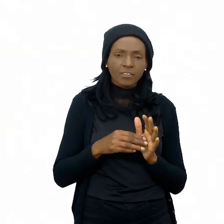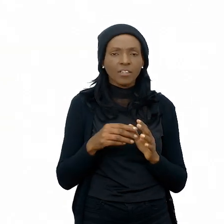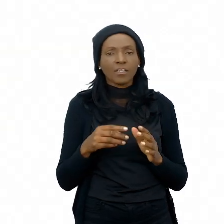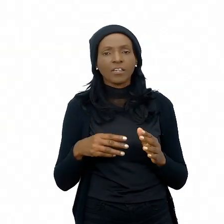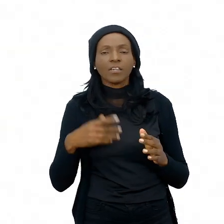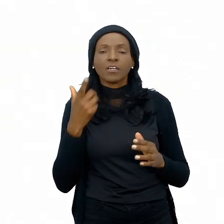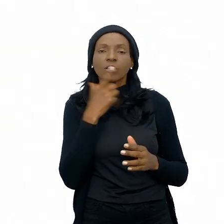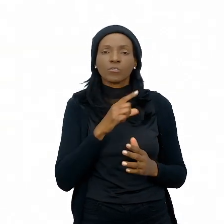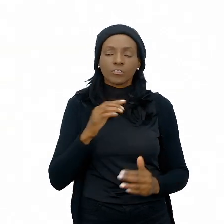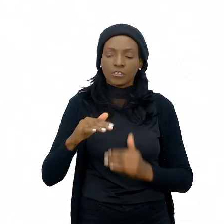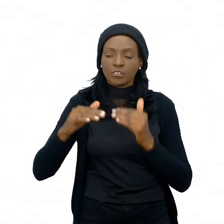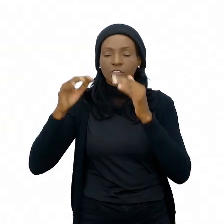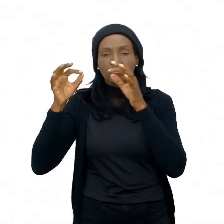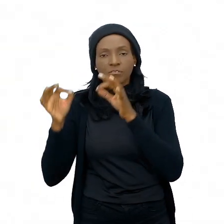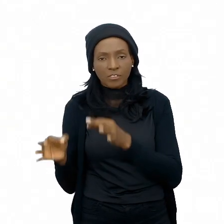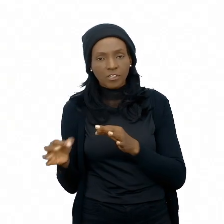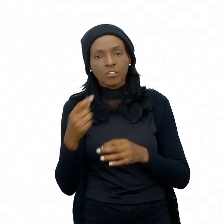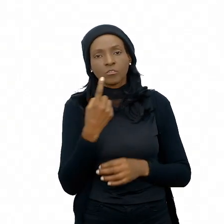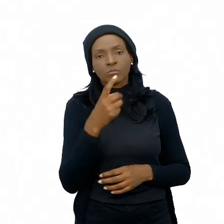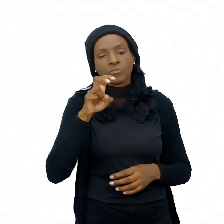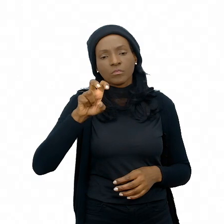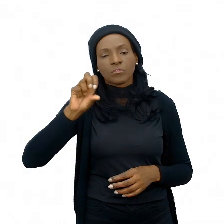é um 1587.